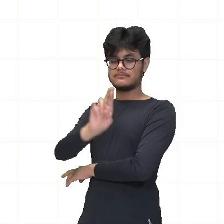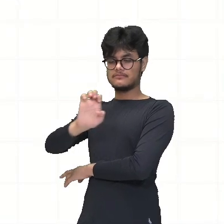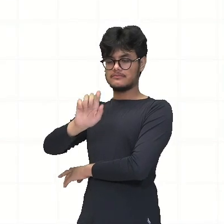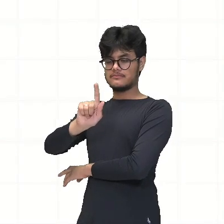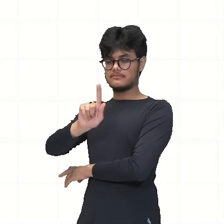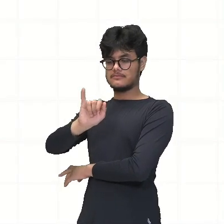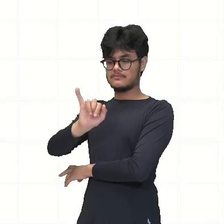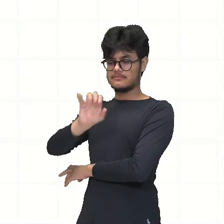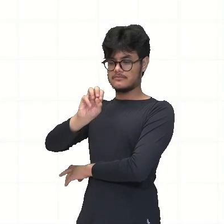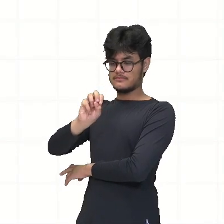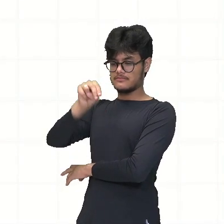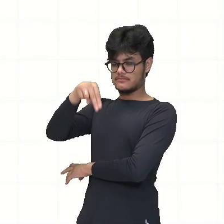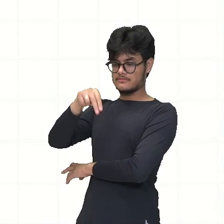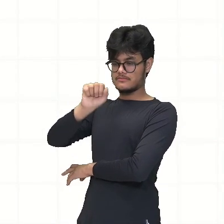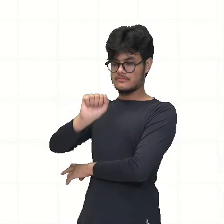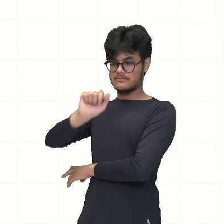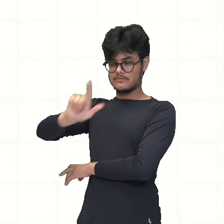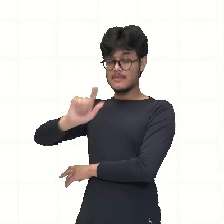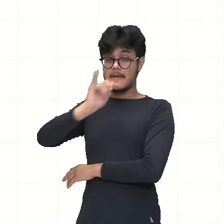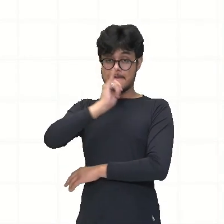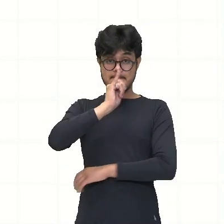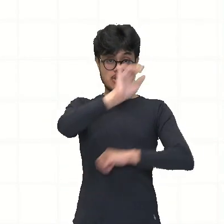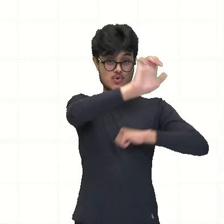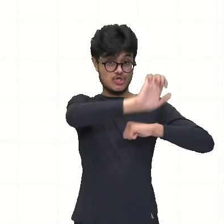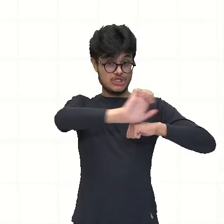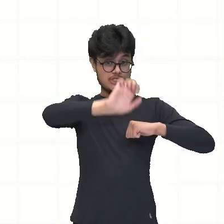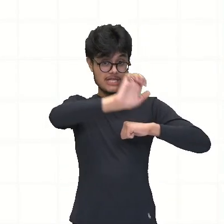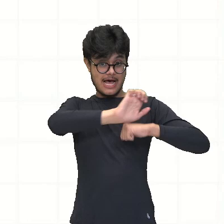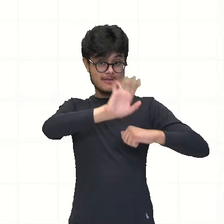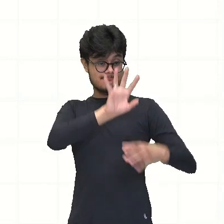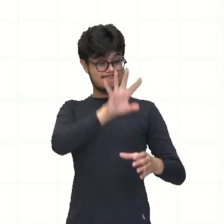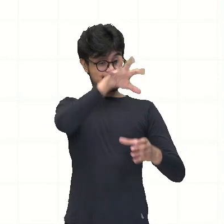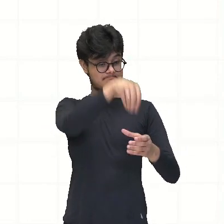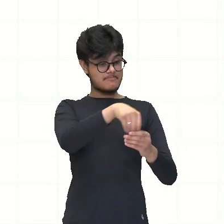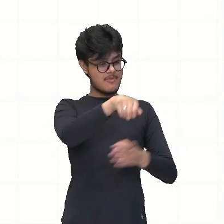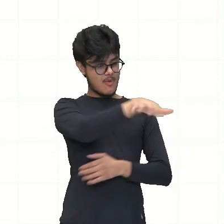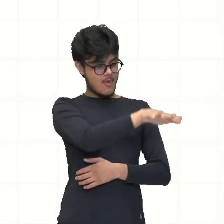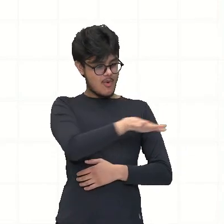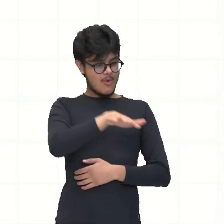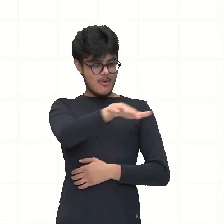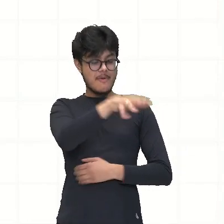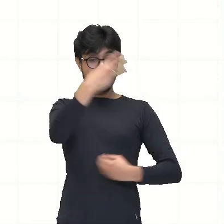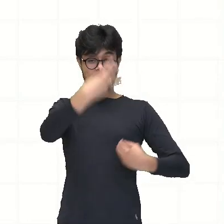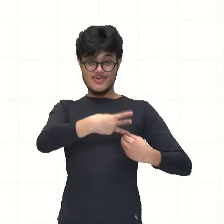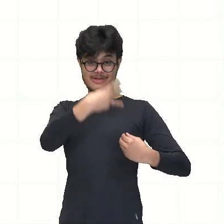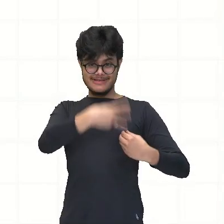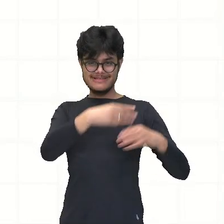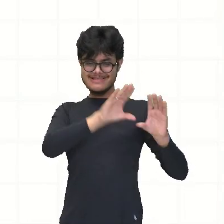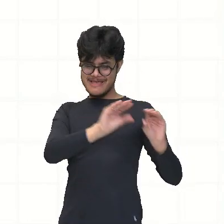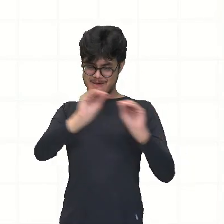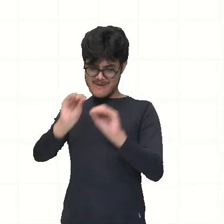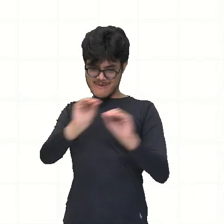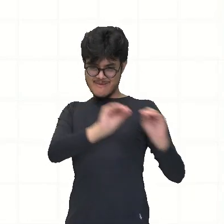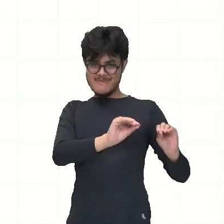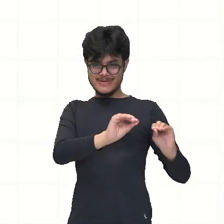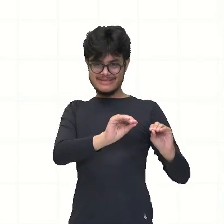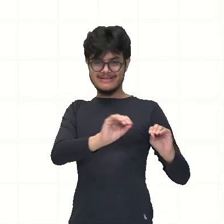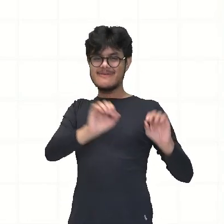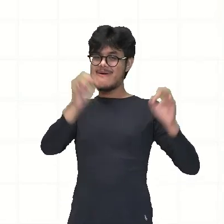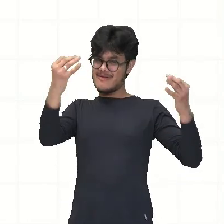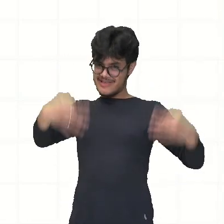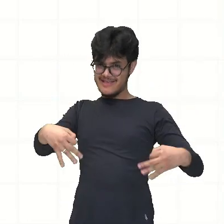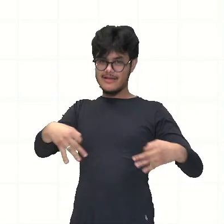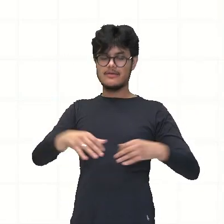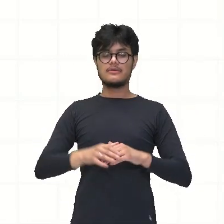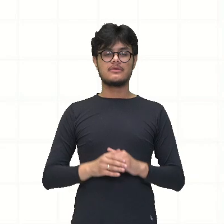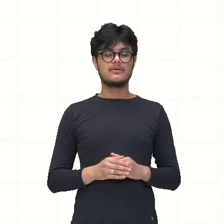relativa à migração a pessoas dentro de uma mesma região, tá bom? Por isso que o nome, olha, intrarregional.